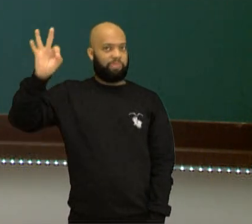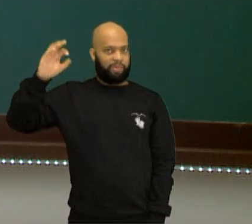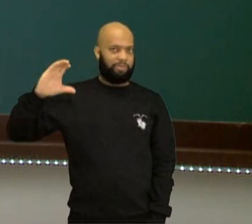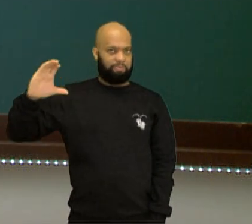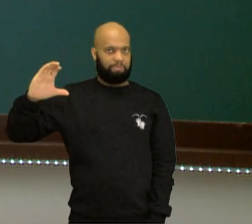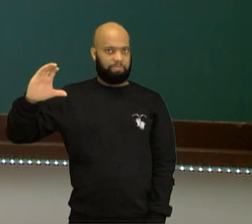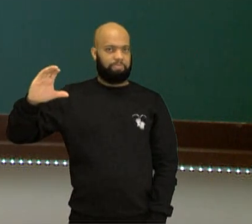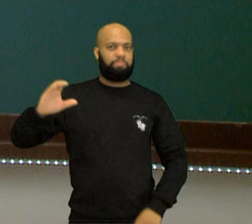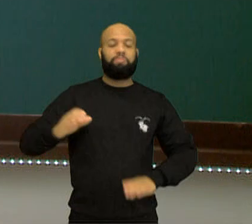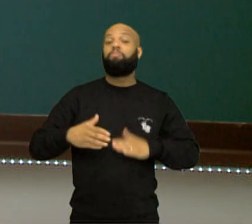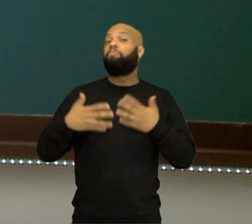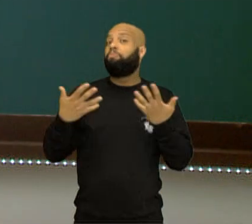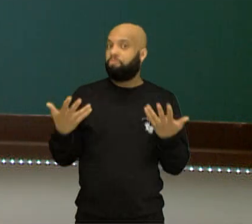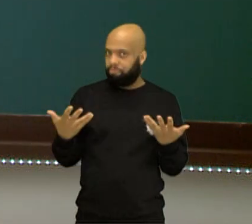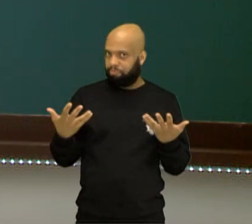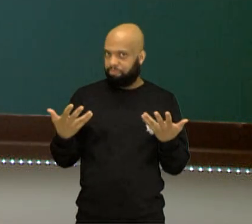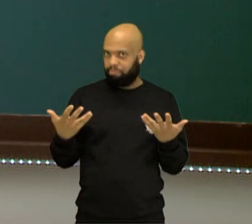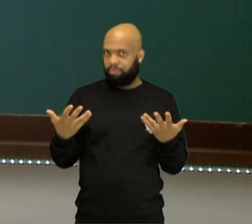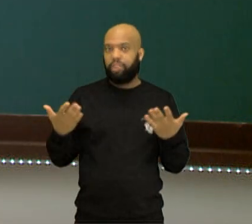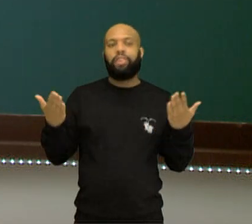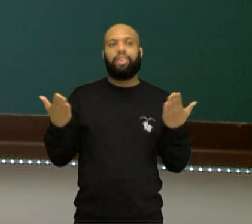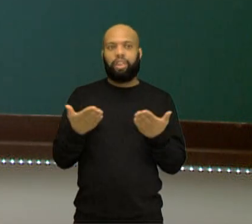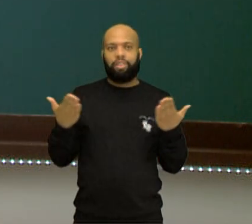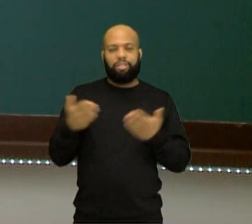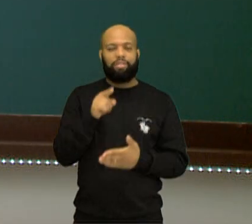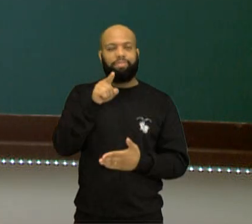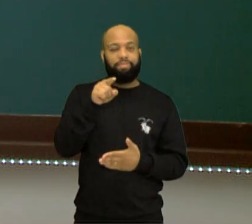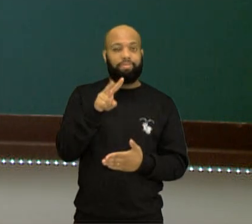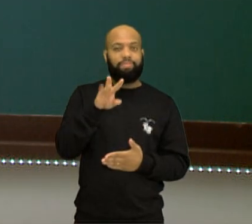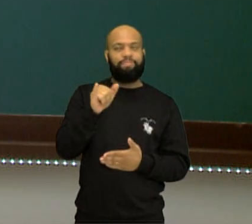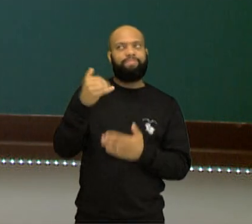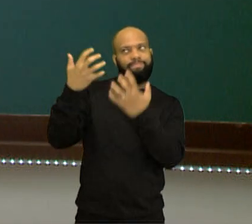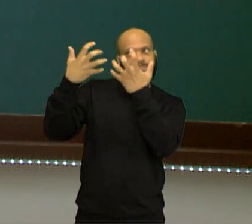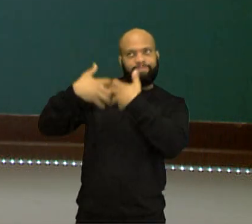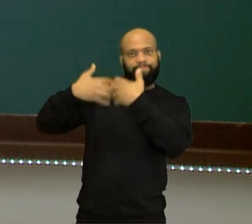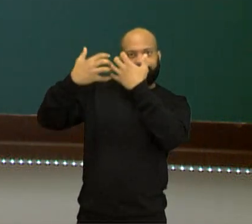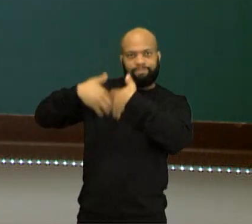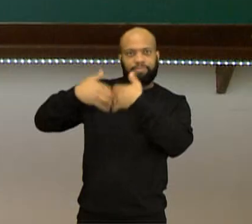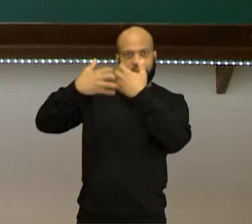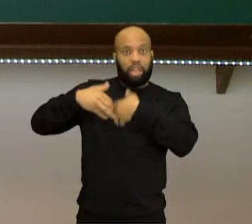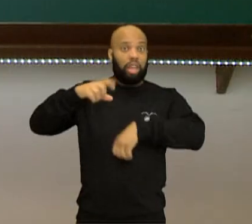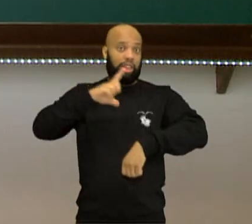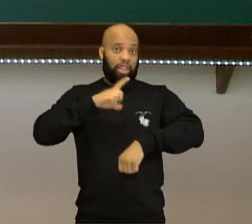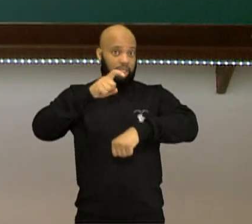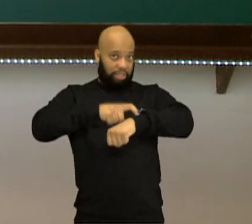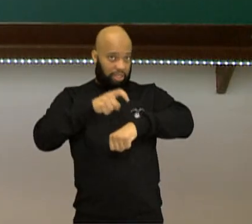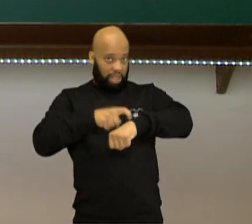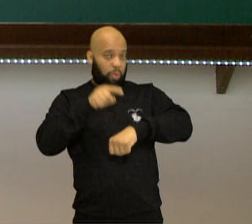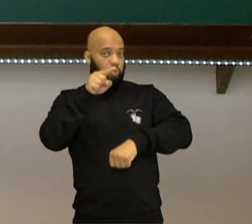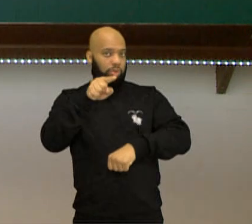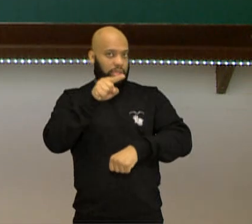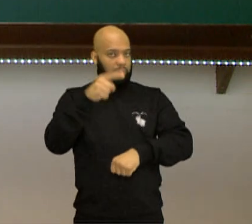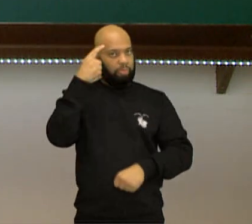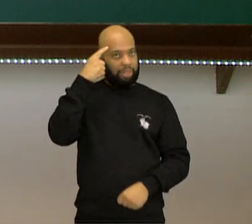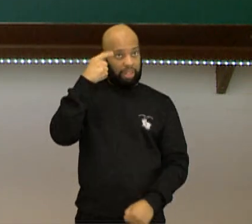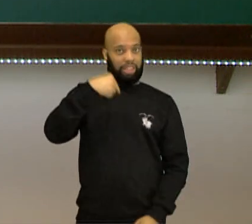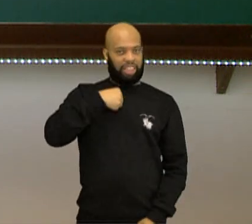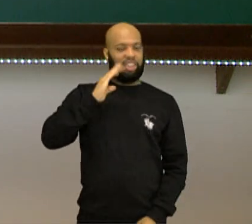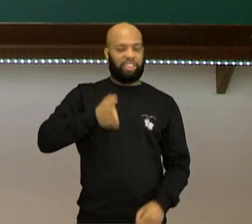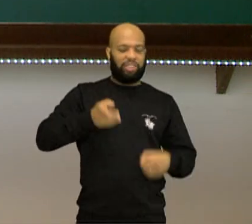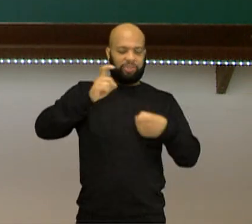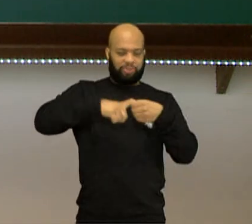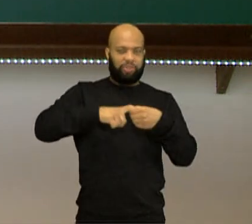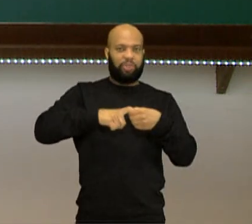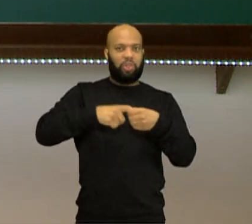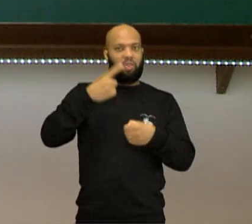36,2 graus? E agora, gente? Então, vou dar um tempinho aí para você em casa. A professora já retorna